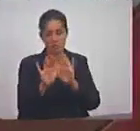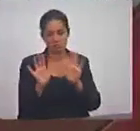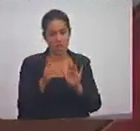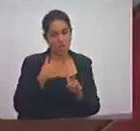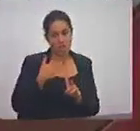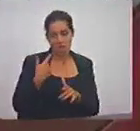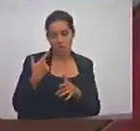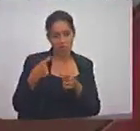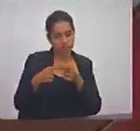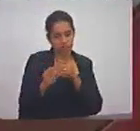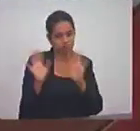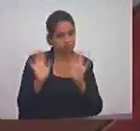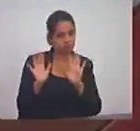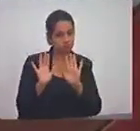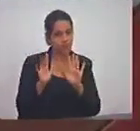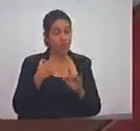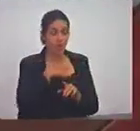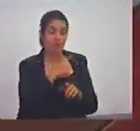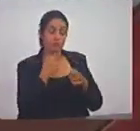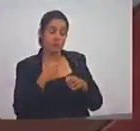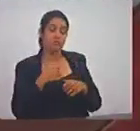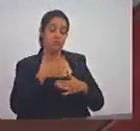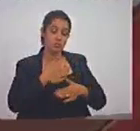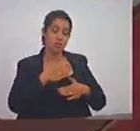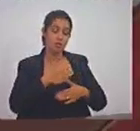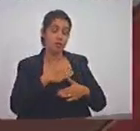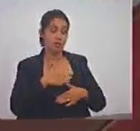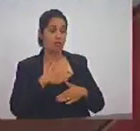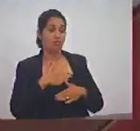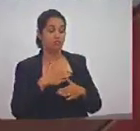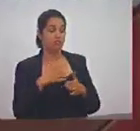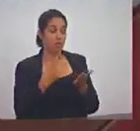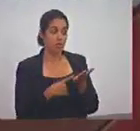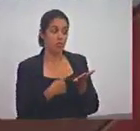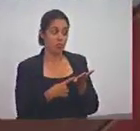que nós temos que ter mais cautela, ter critérios, né, para que